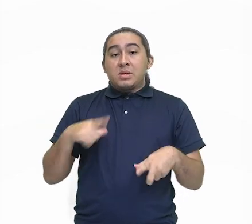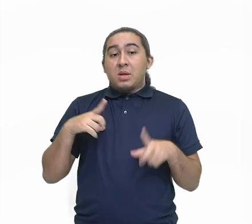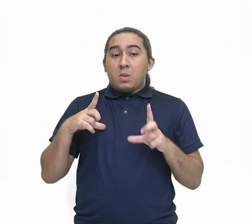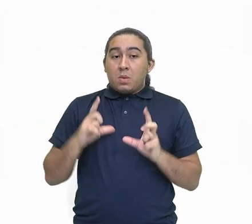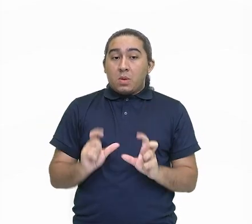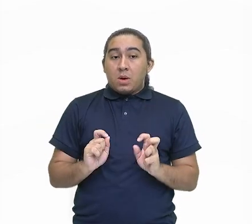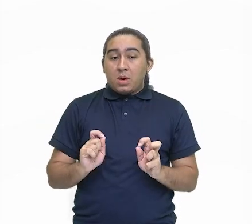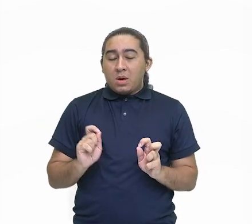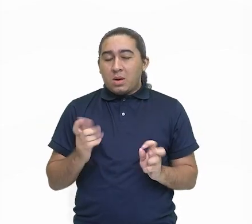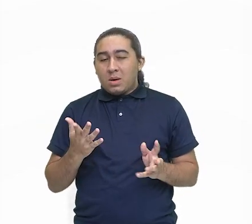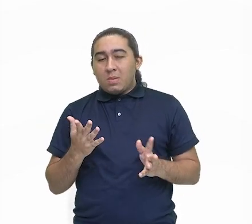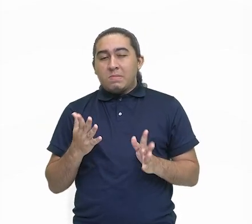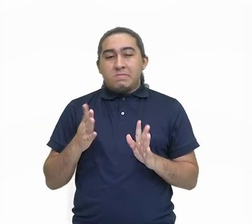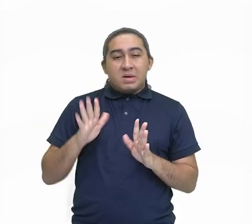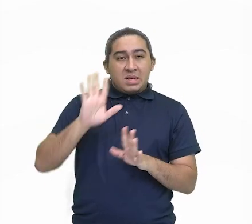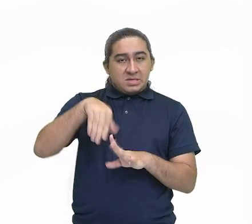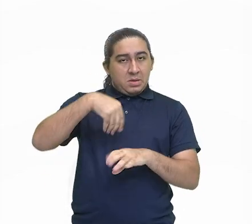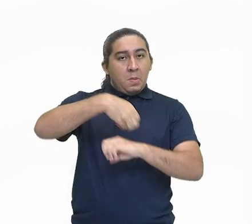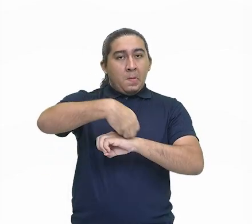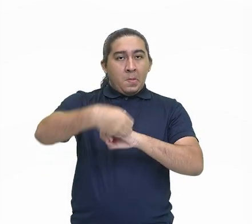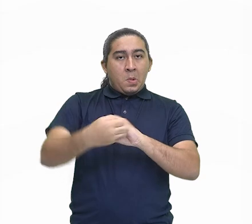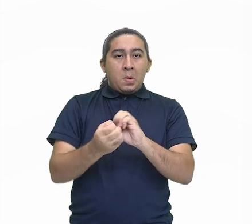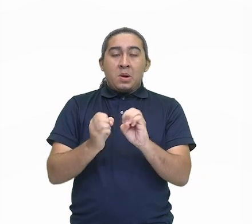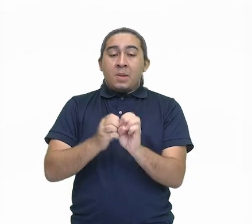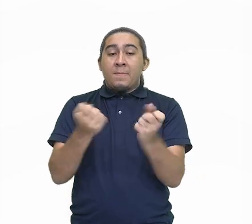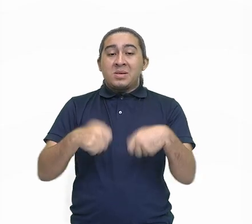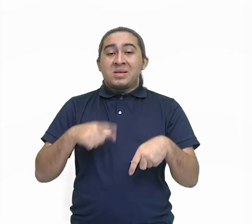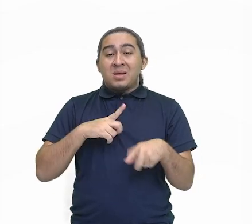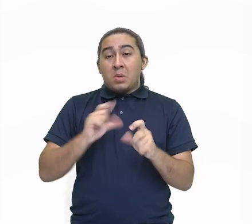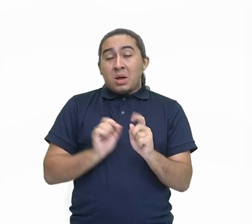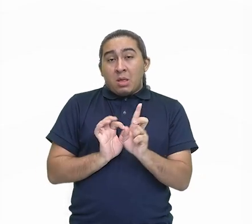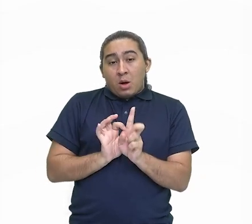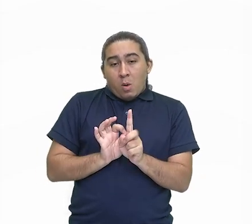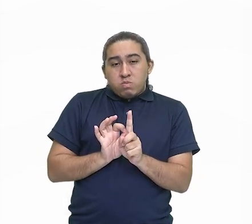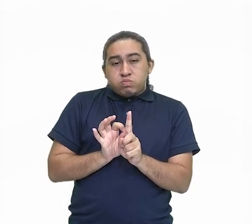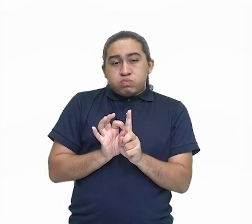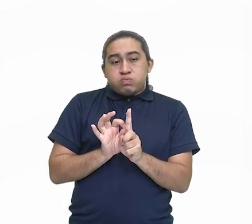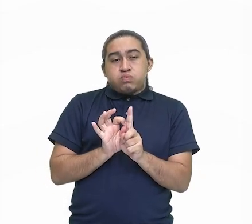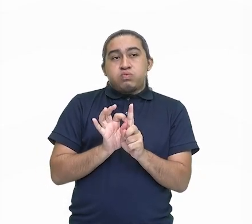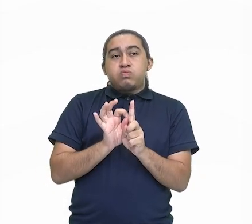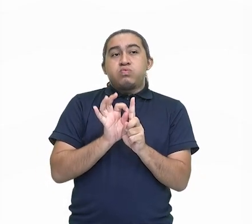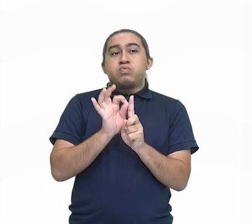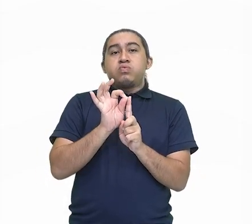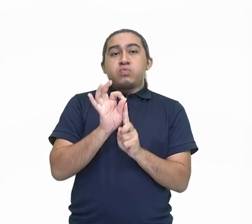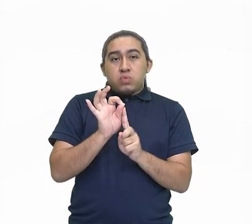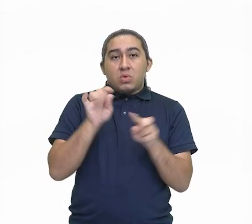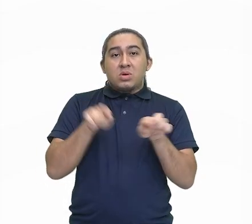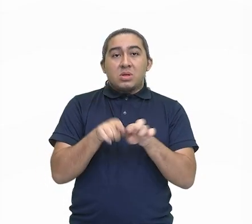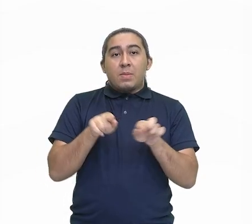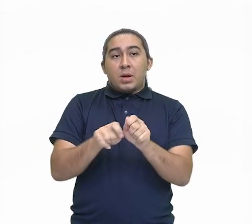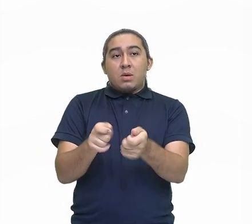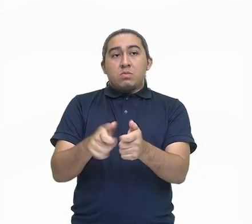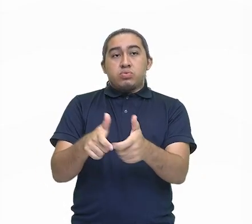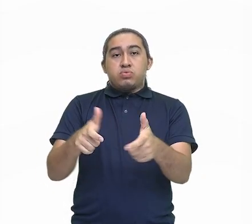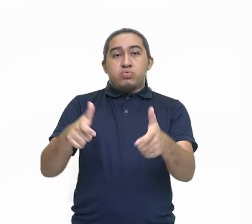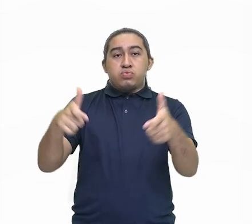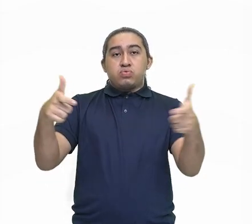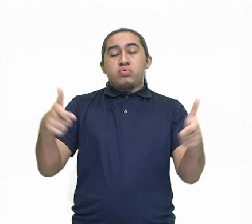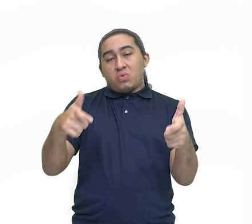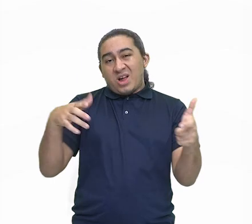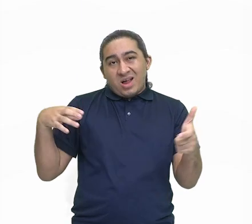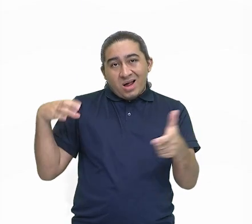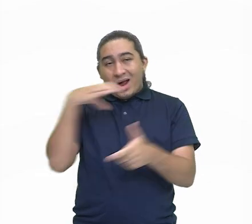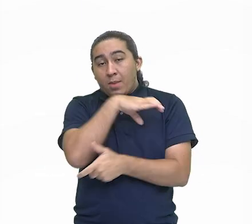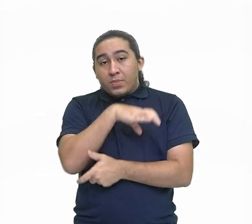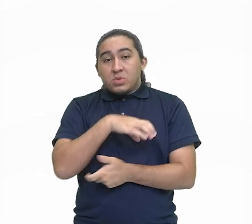essa partícula, tinha que estar em alta temperatura e ela se expandiu